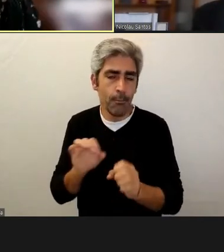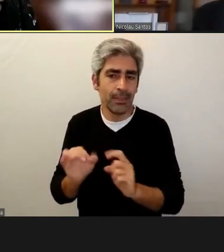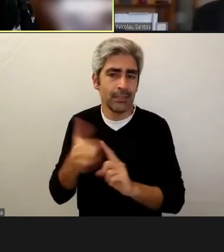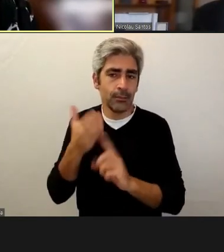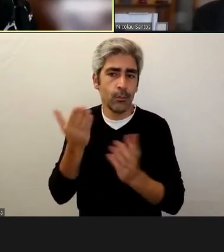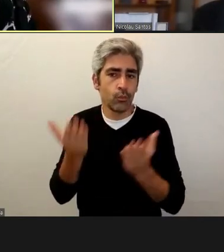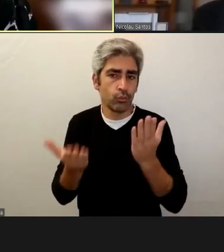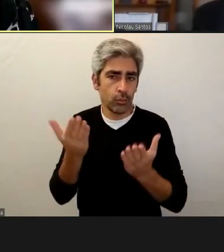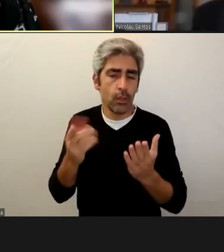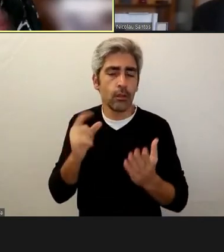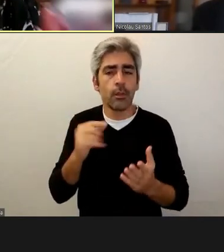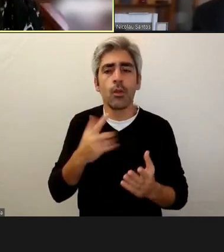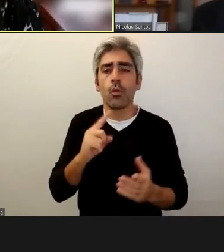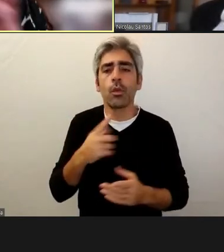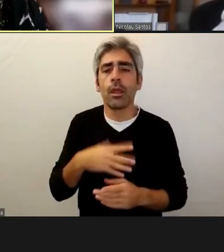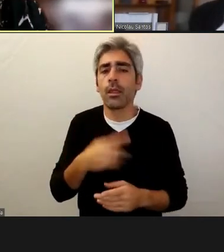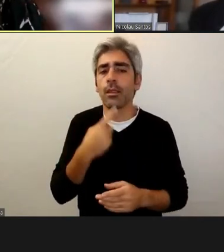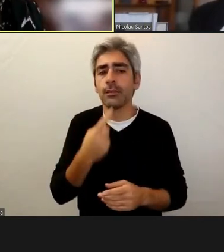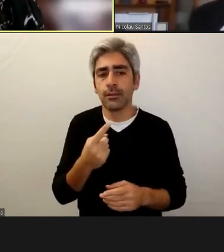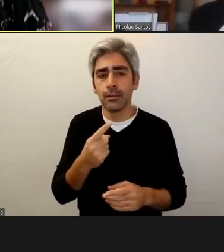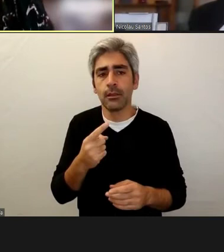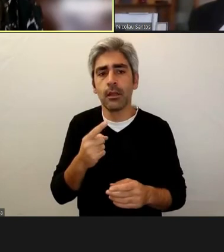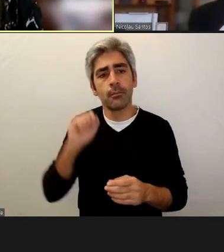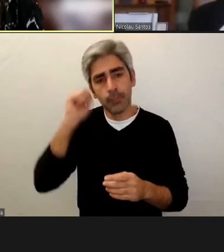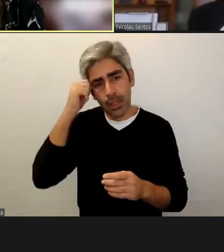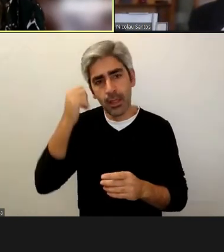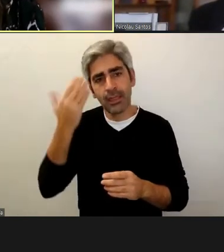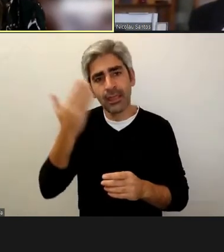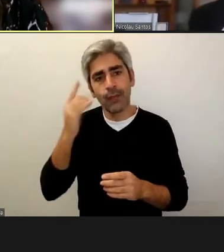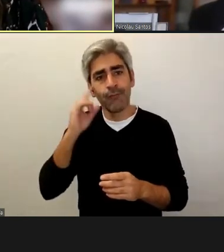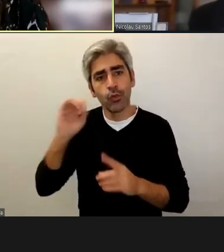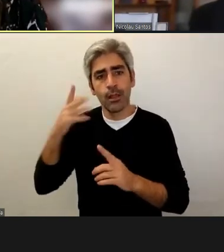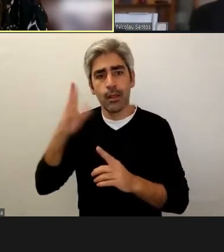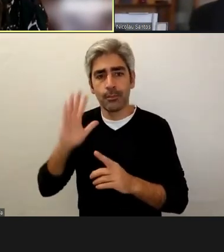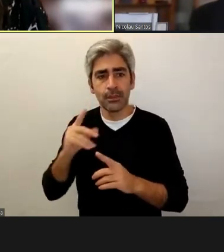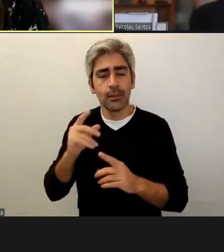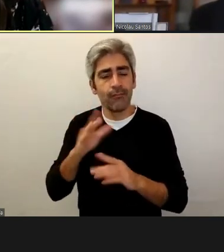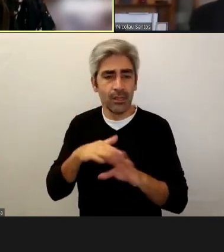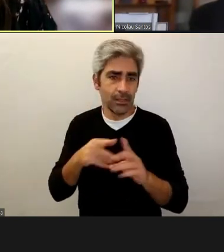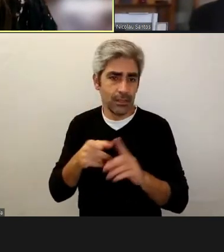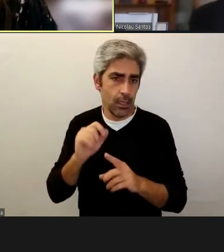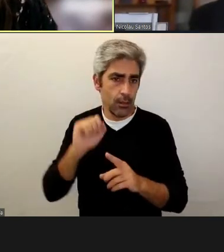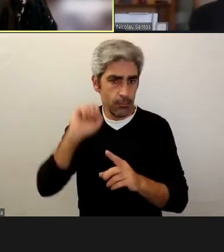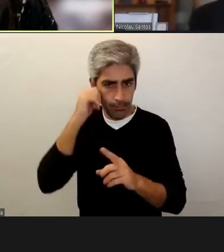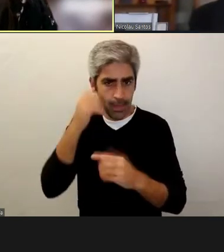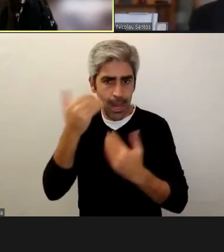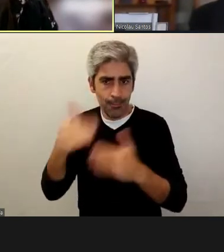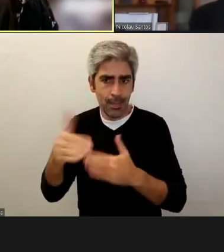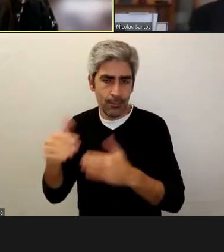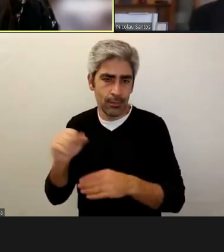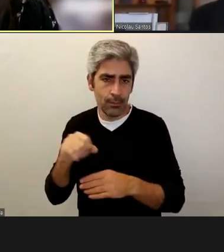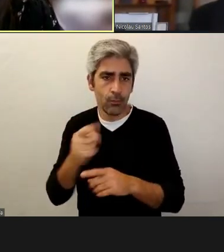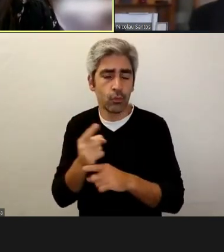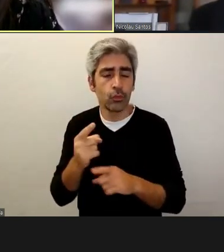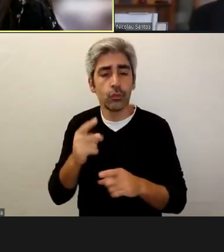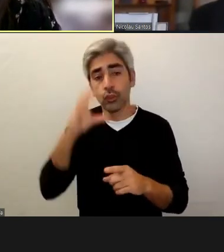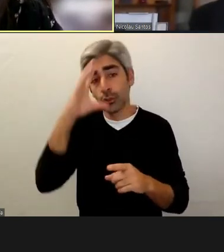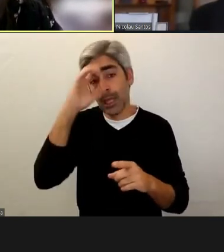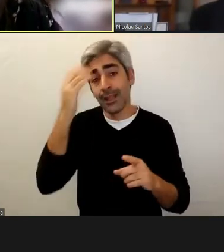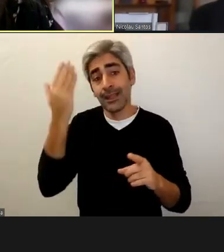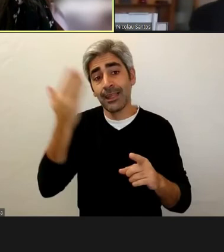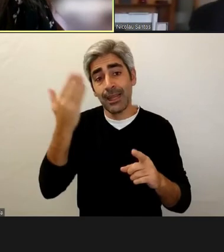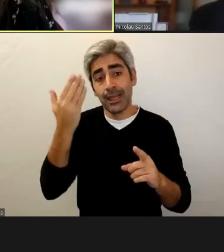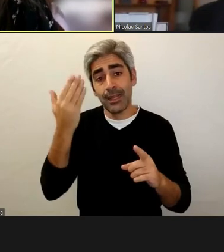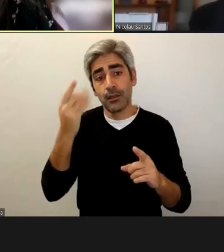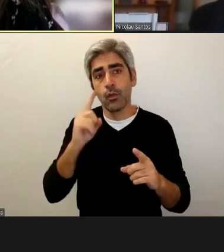não haja afetações de direitos fundamentais que têm que ser realizadas, porque a verdade é que no Estado de Direito